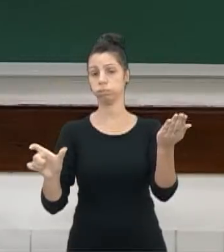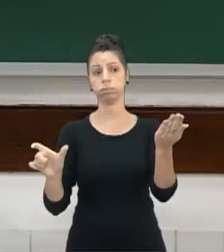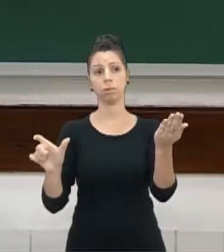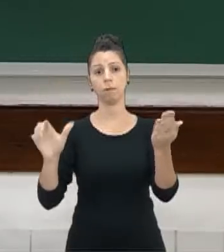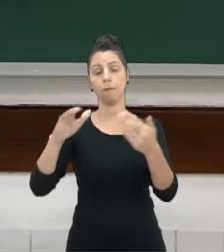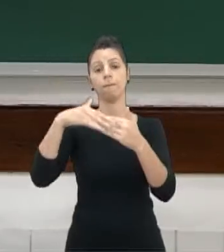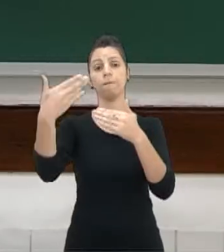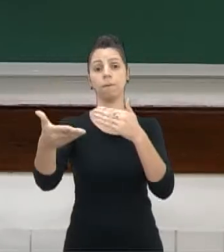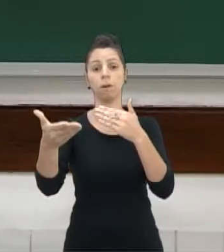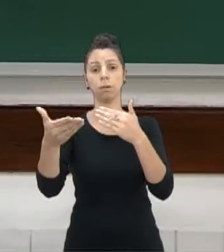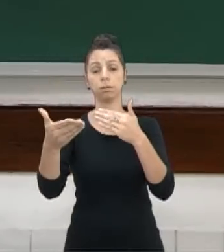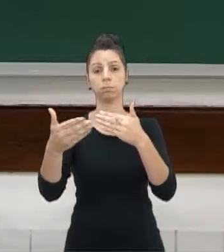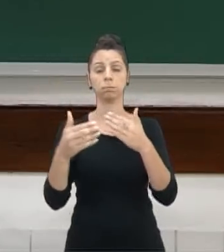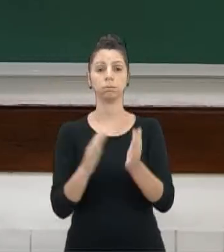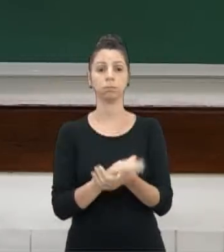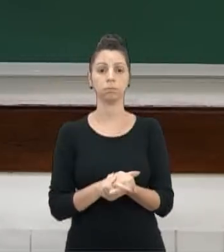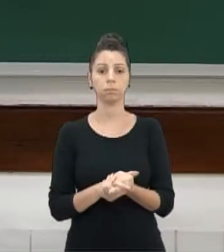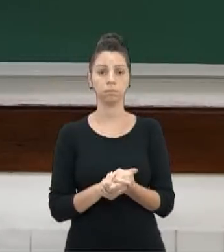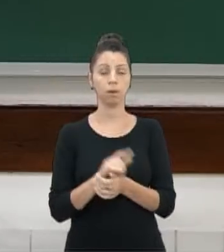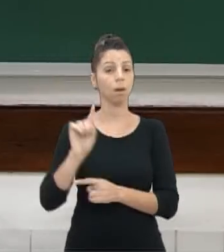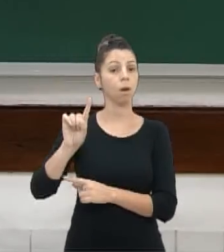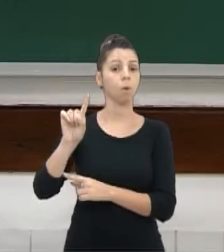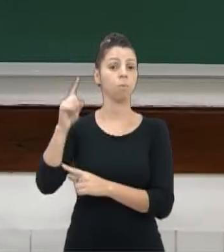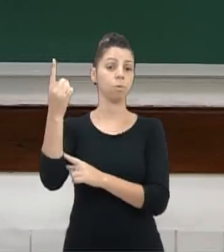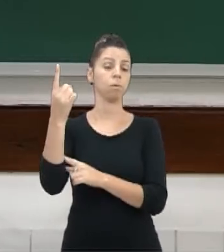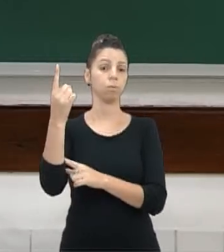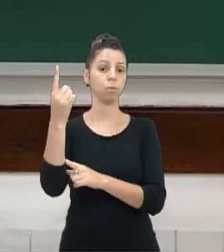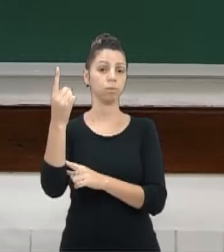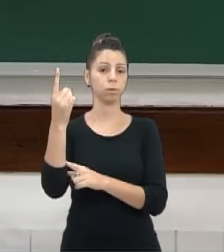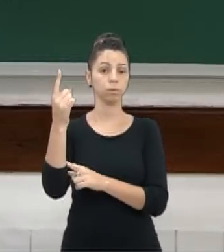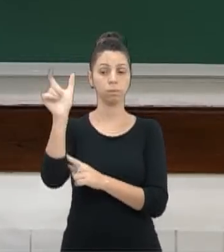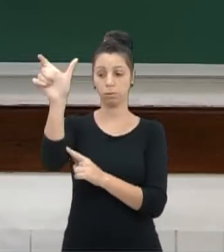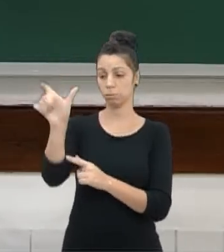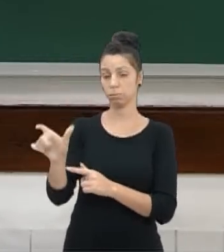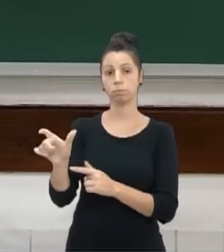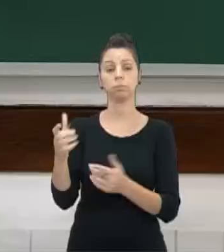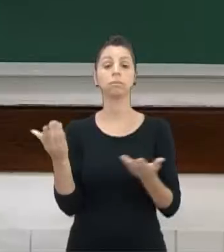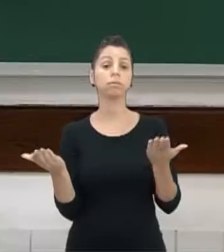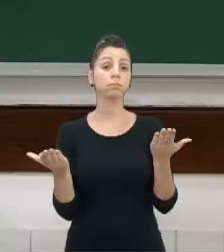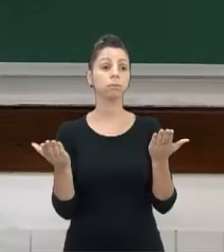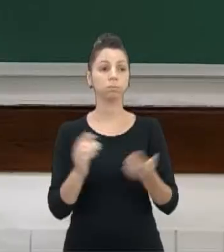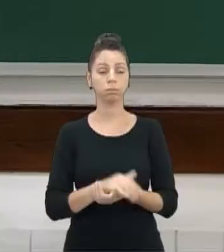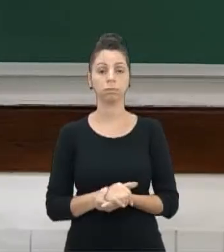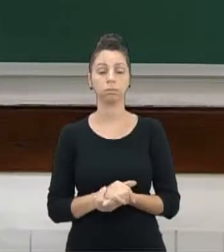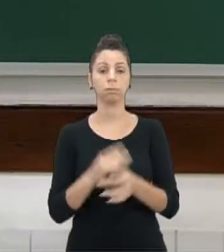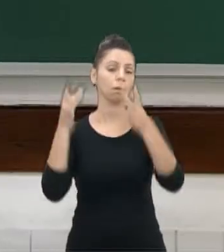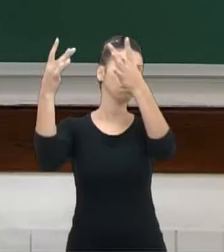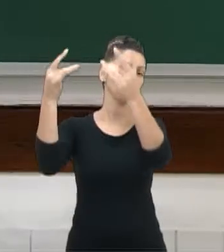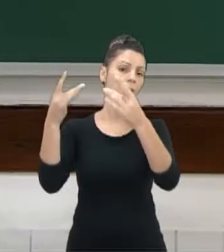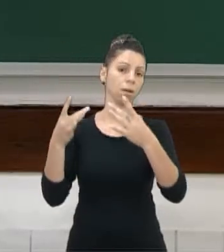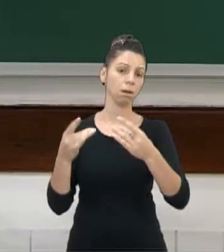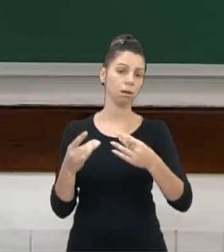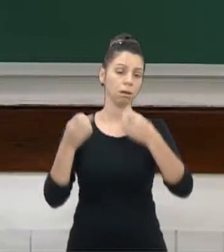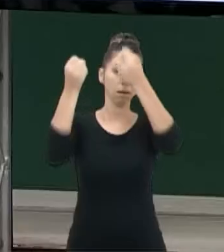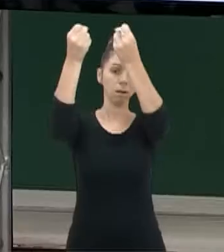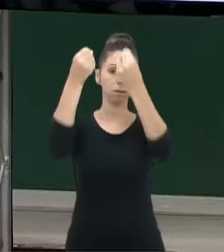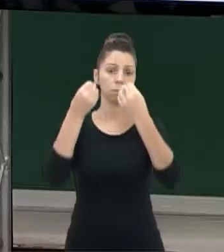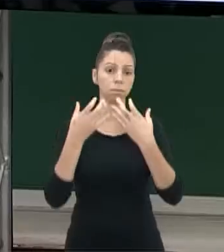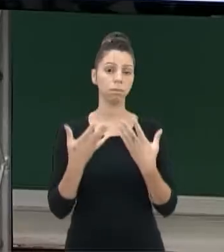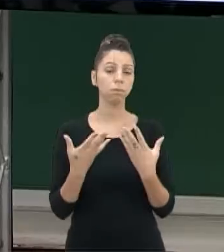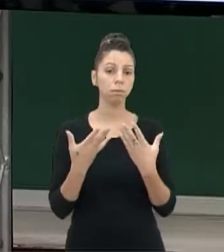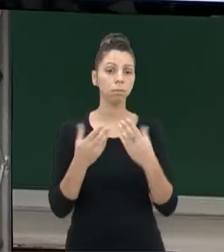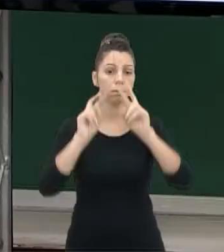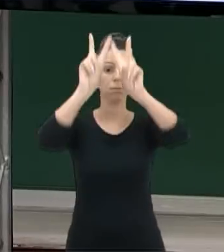externa, né, que a gente viu ali, aliás, a última dobra, onde que ficaria? O detalhamento do tema, qual que seria o nome da partezinha que a